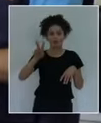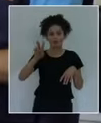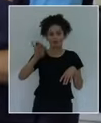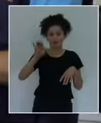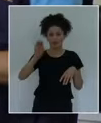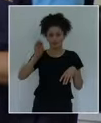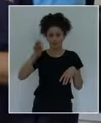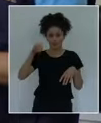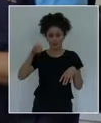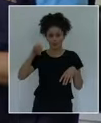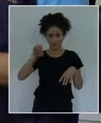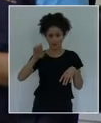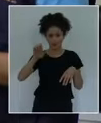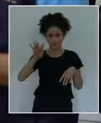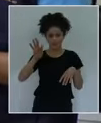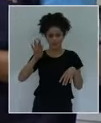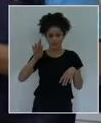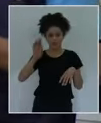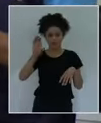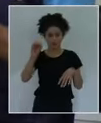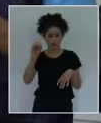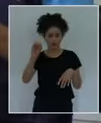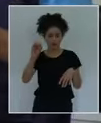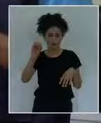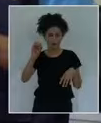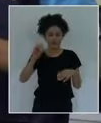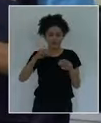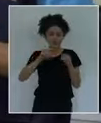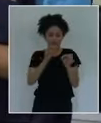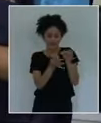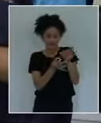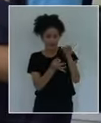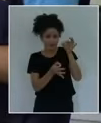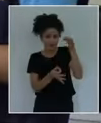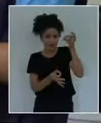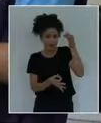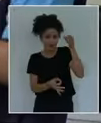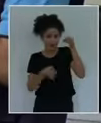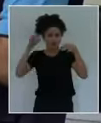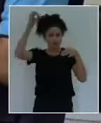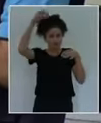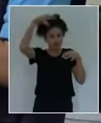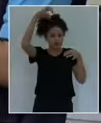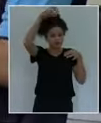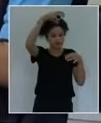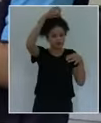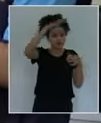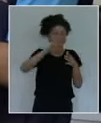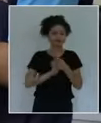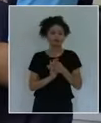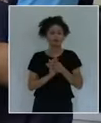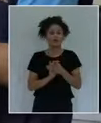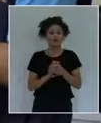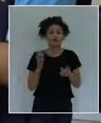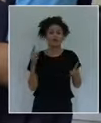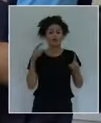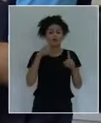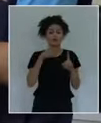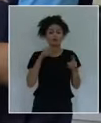lá naquele motel Cantagalo, que é um local que a gente acha que é um ponto estratégico bom. E ele vai mandando informação para a gente no